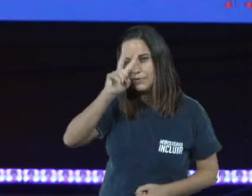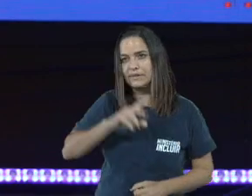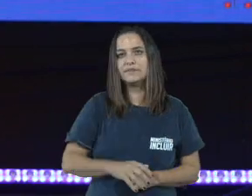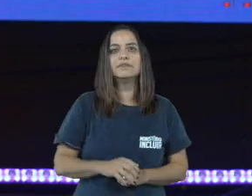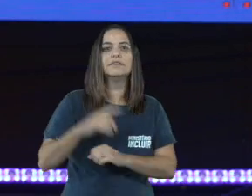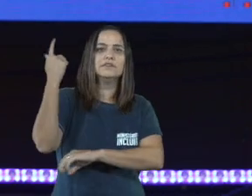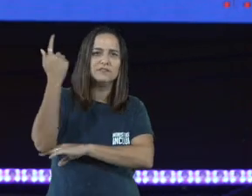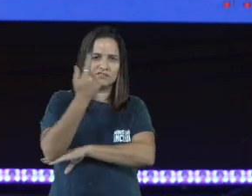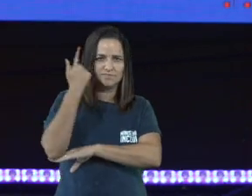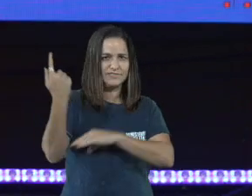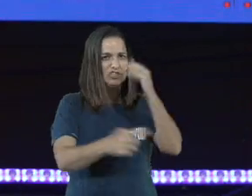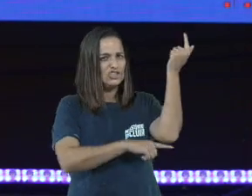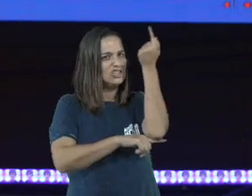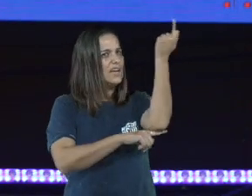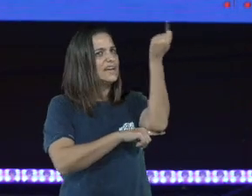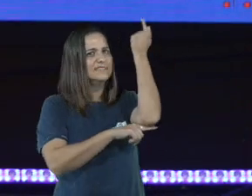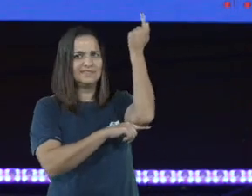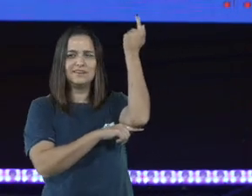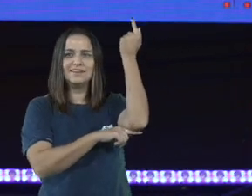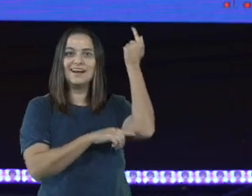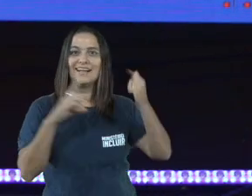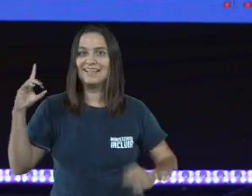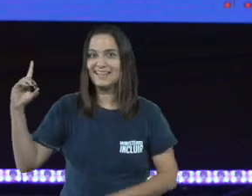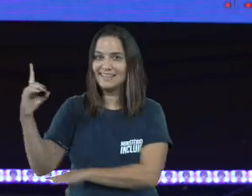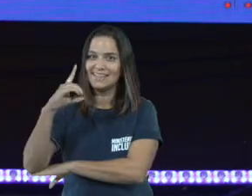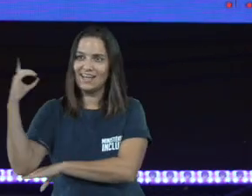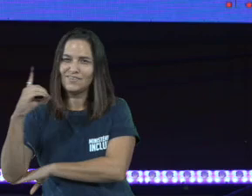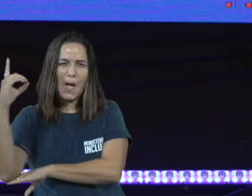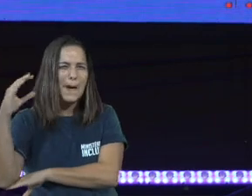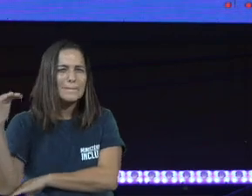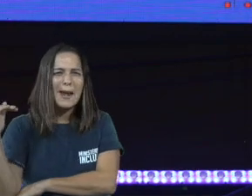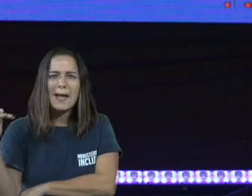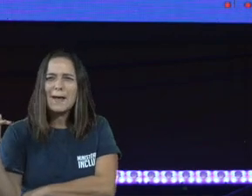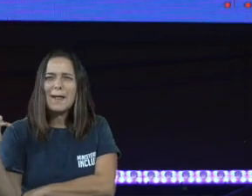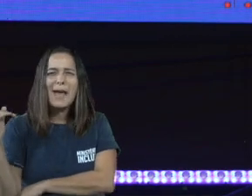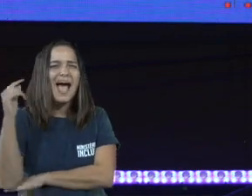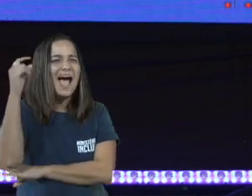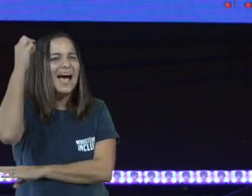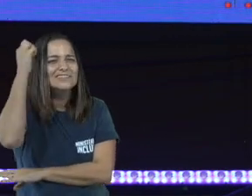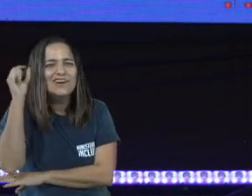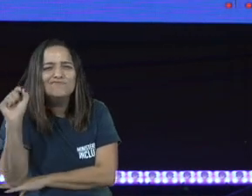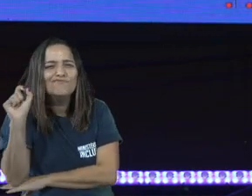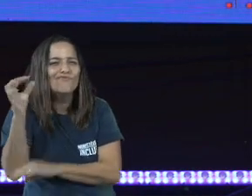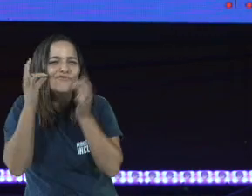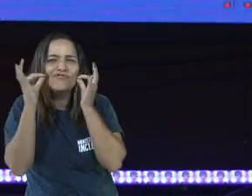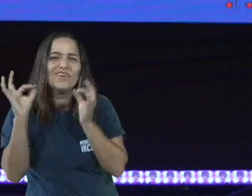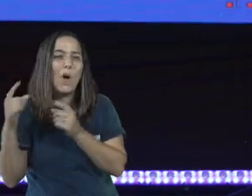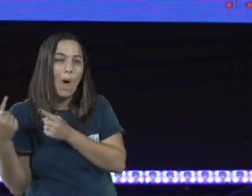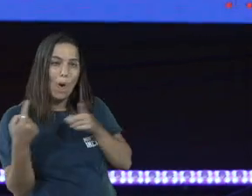menininho bonitinho Rui vir agora dá uma olhada na provocação Versículo 8 A provocações